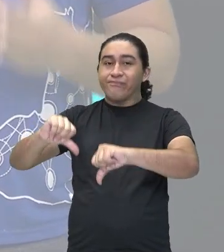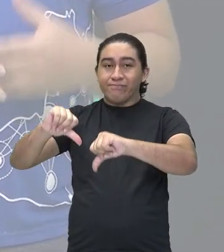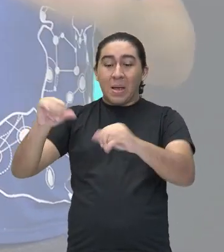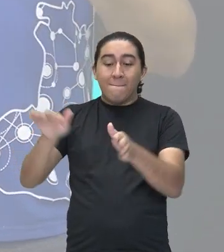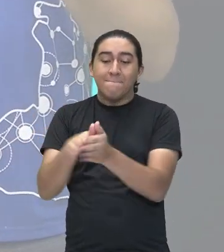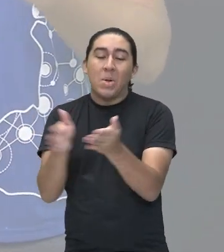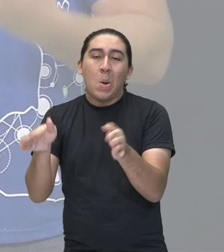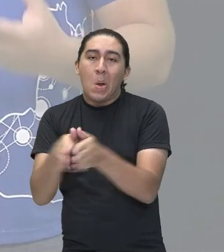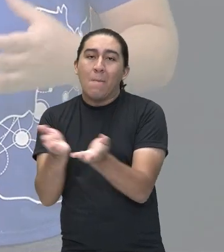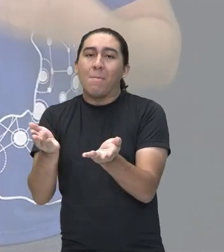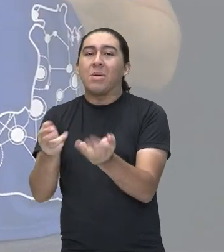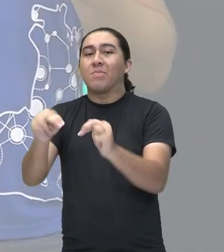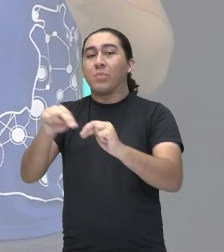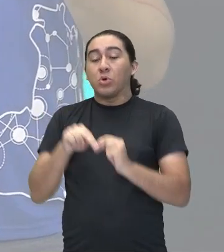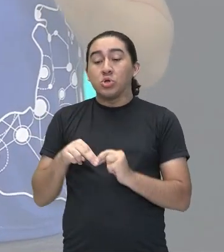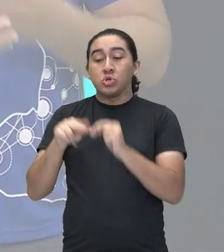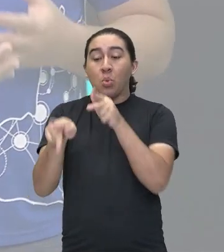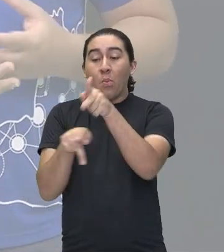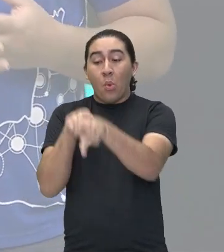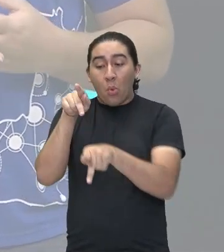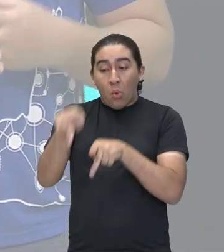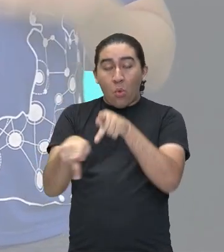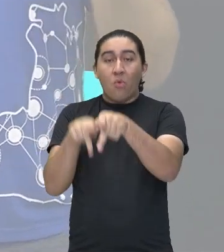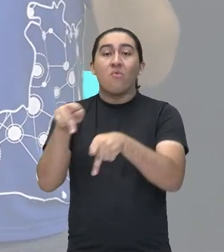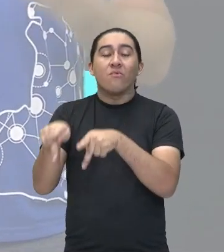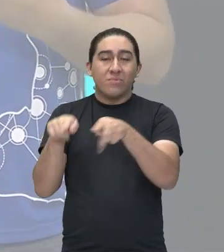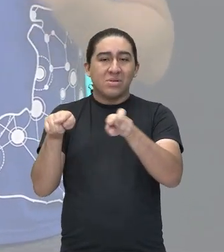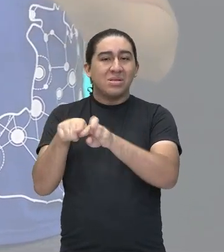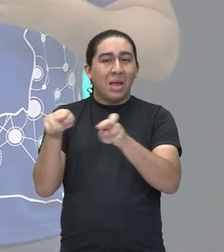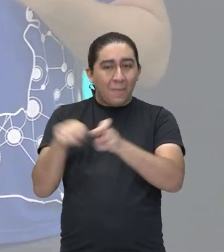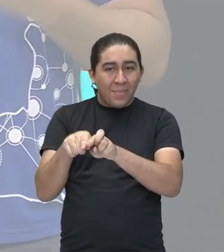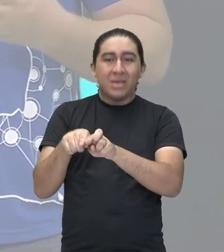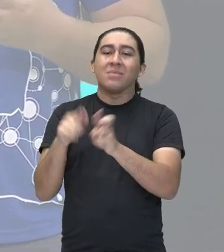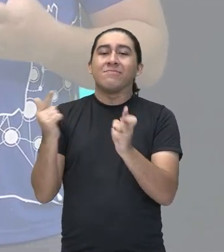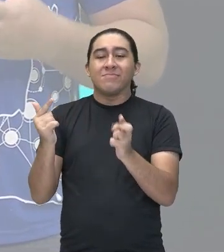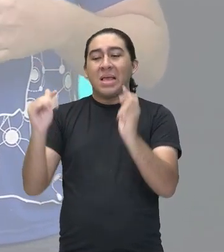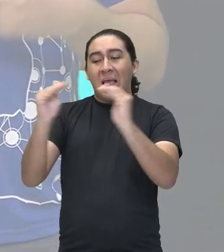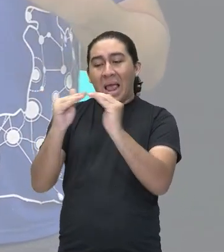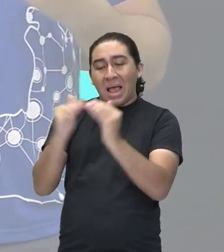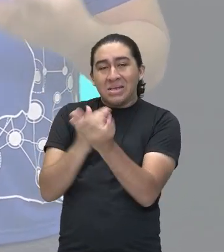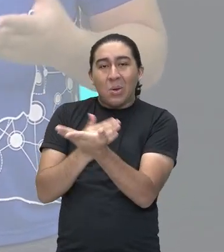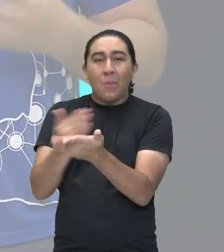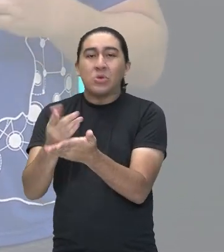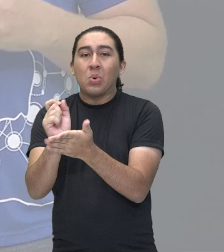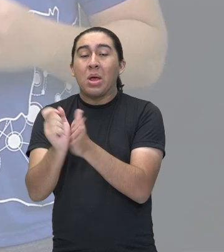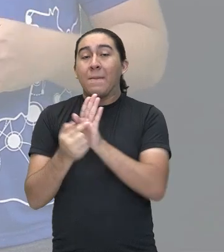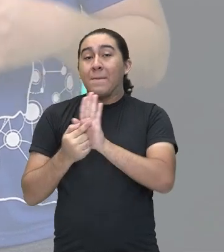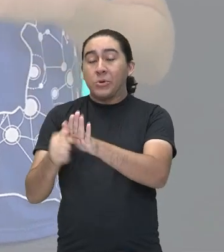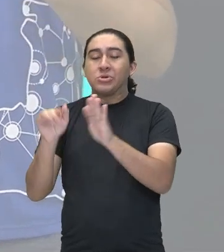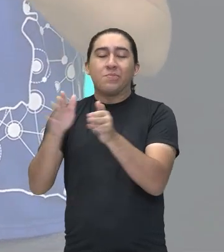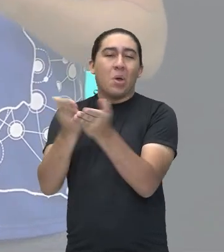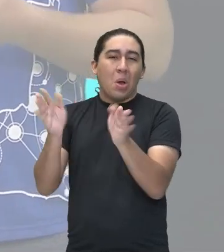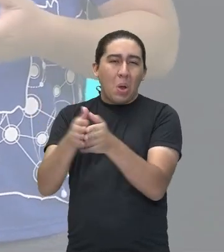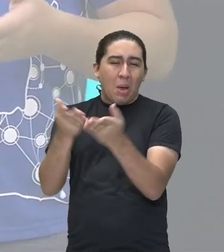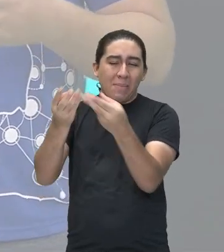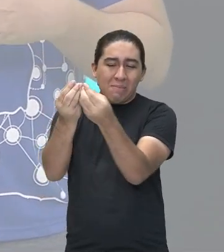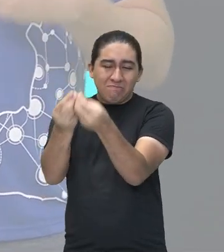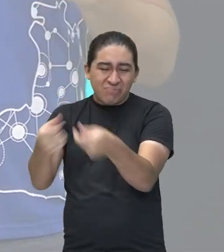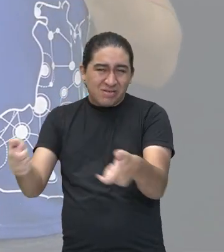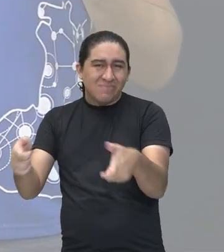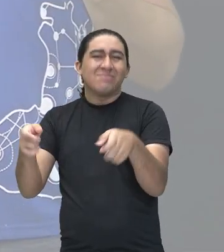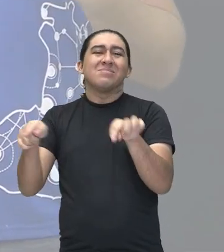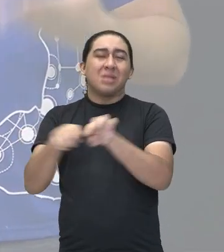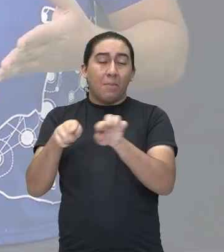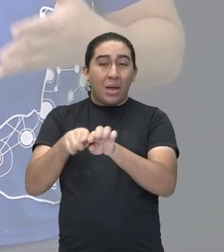empobrecendo e com isso a população e as casas também acabaram sendo reflexo aí dessa pobreza. Casas